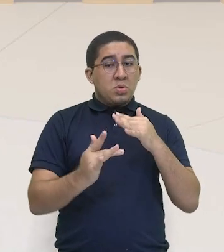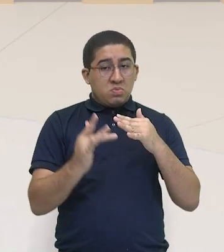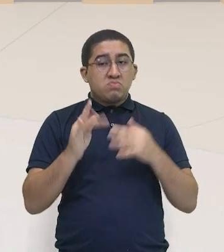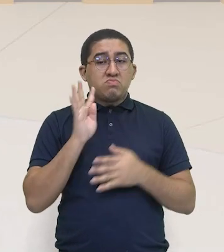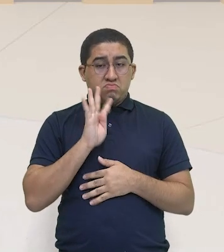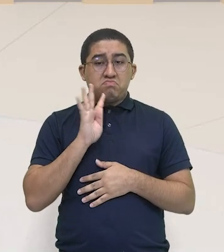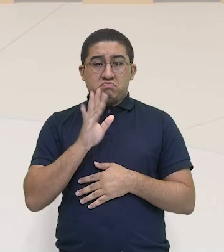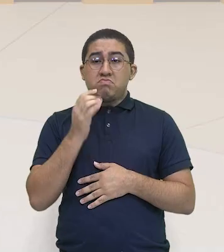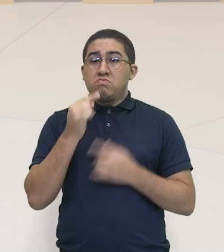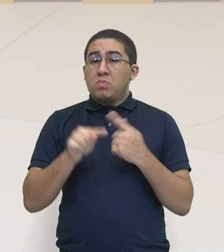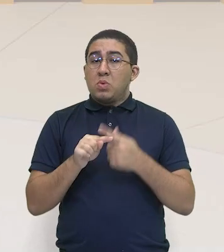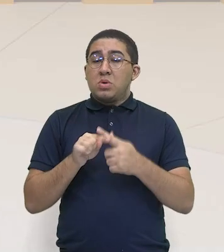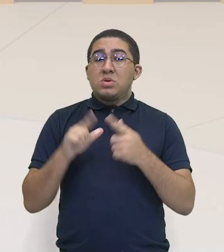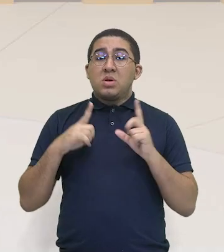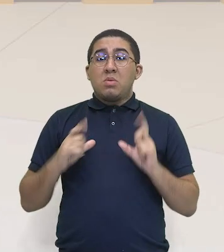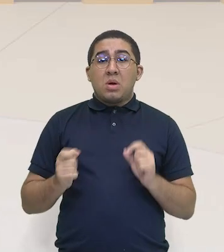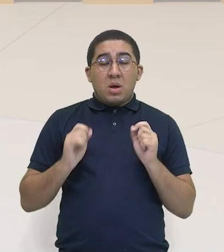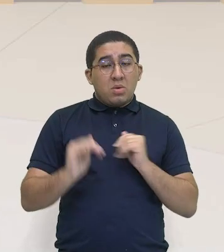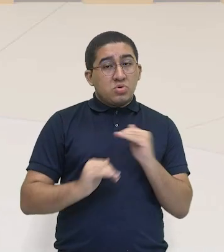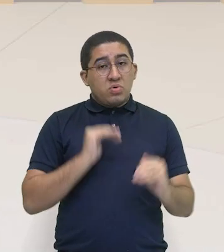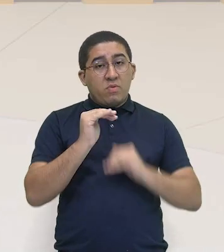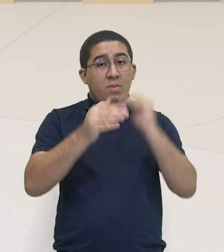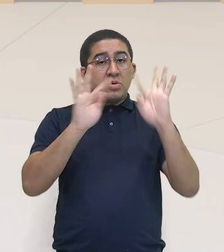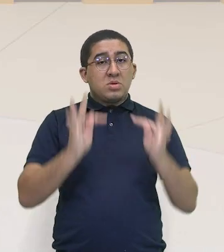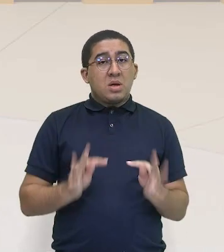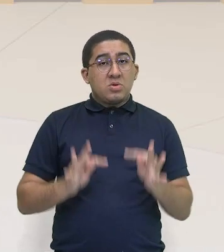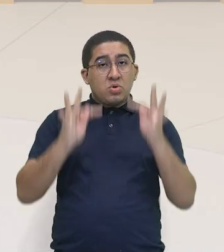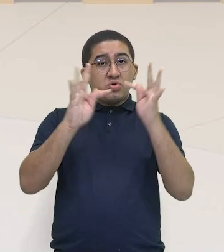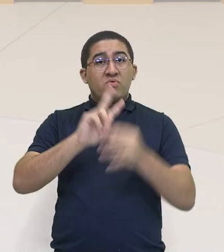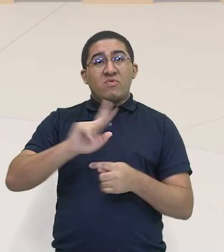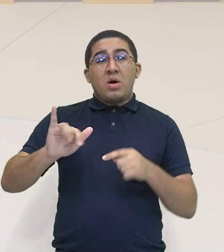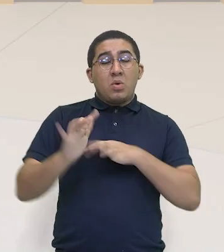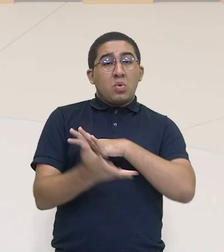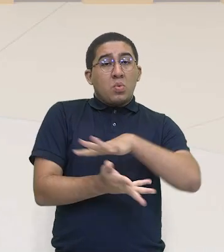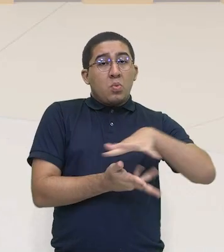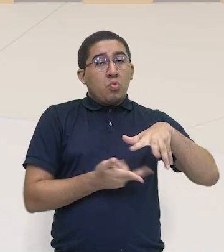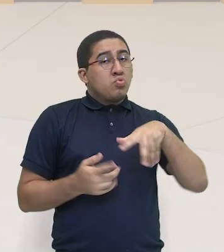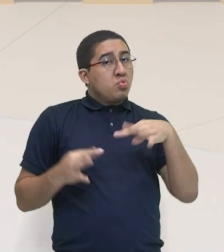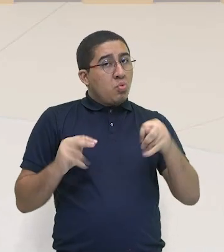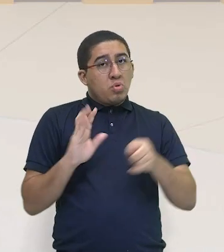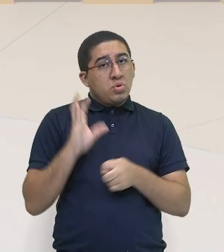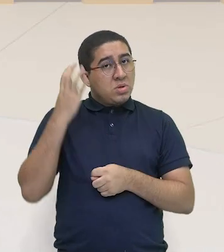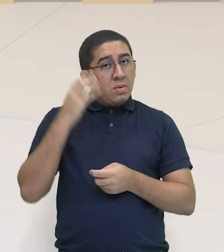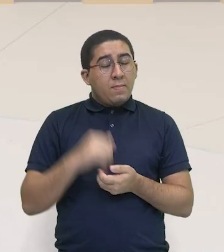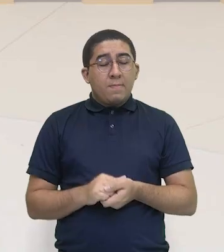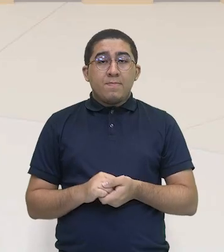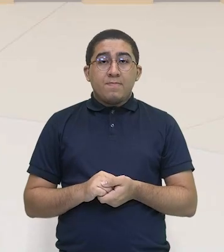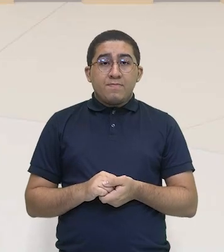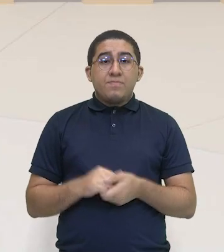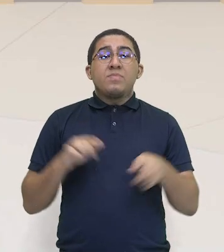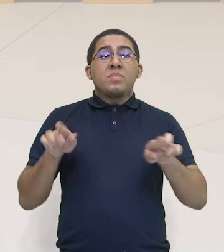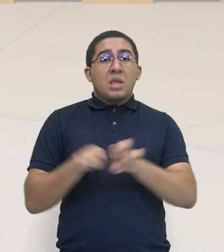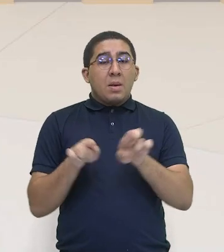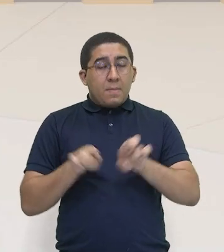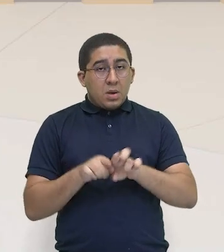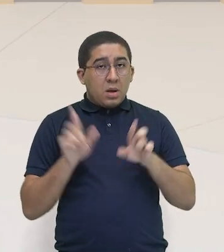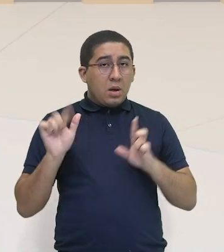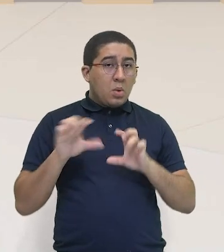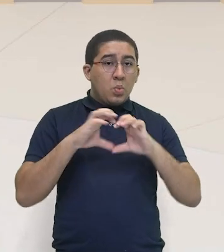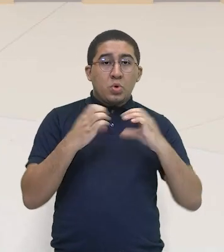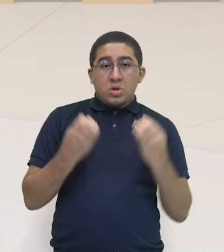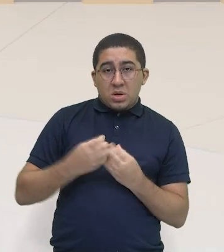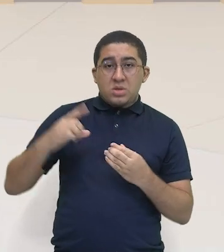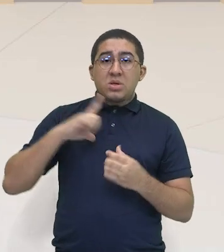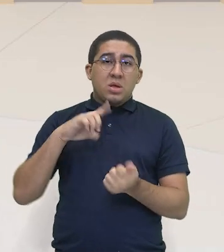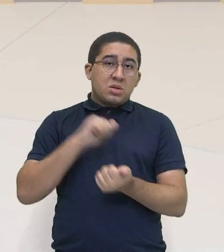porque faz parte, né, do avanço tecnológico que foi acontecendo no mundo todo. E as comunidades também foram se adequando a isso. E